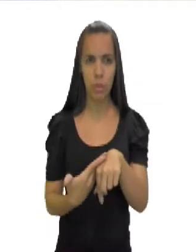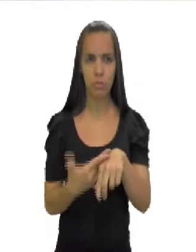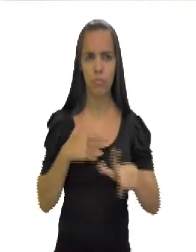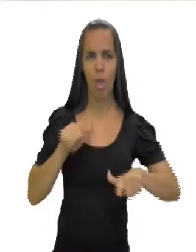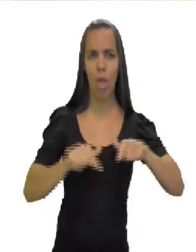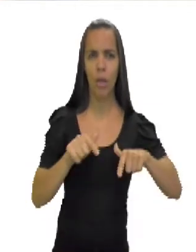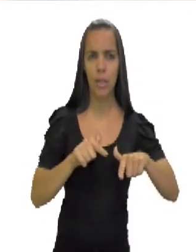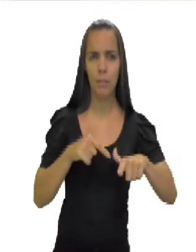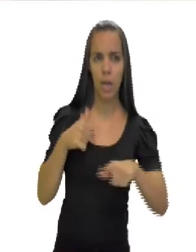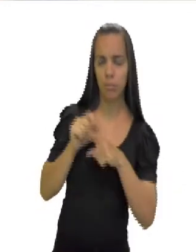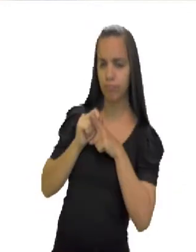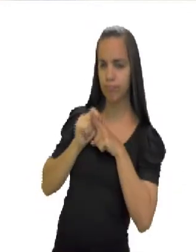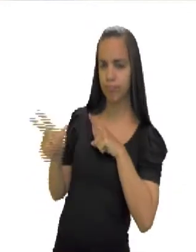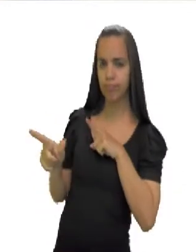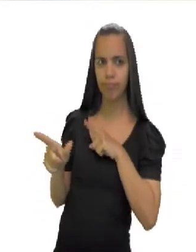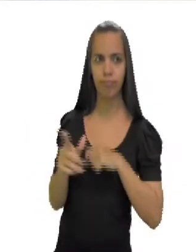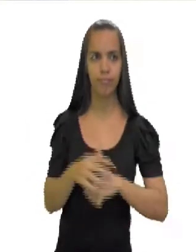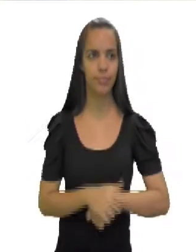da seguinte maneira.